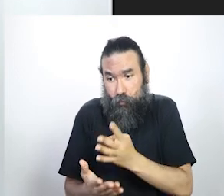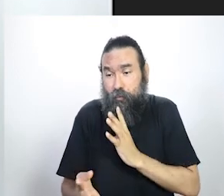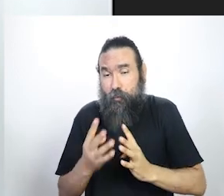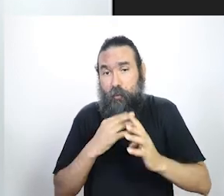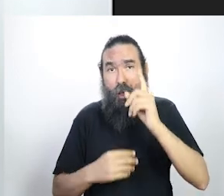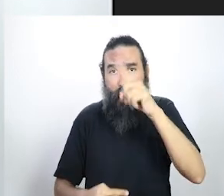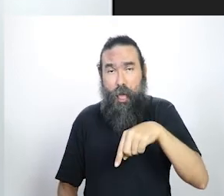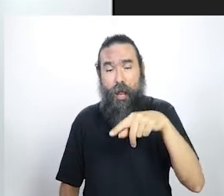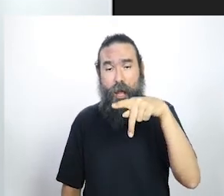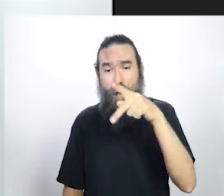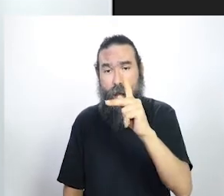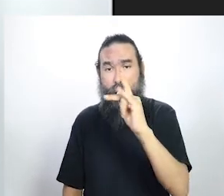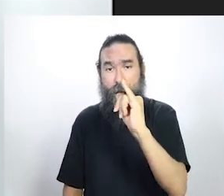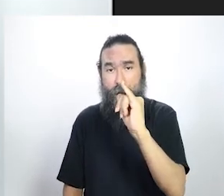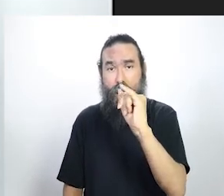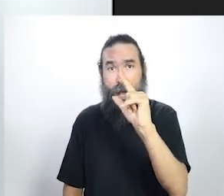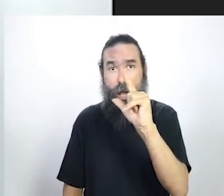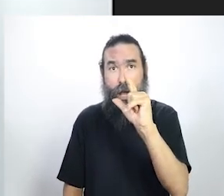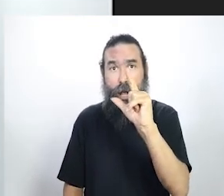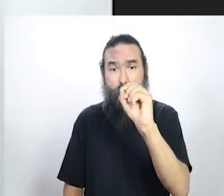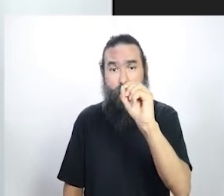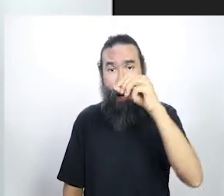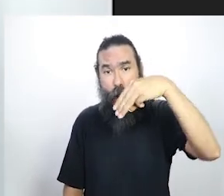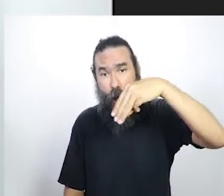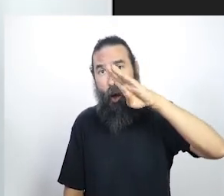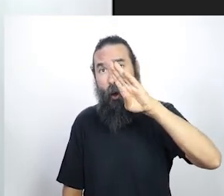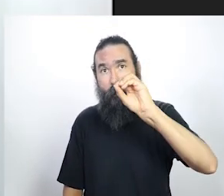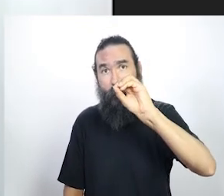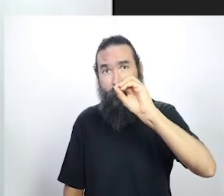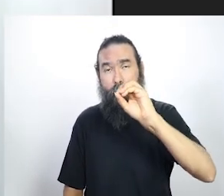E, assim, conheço o Encontro de Cultura,